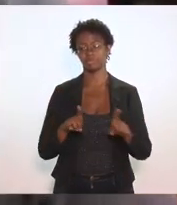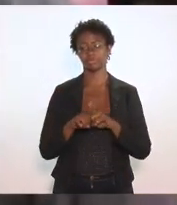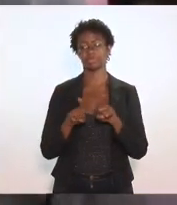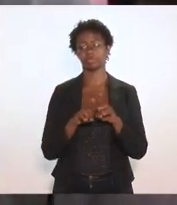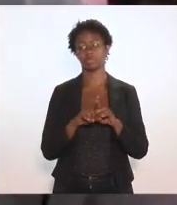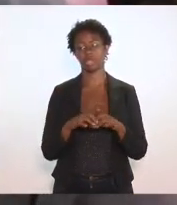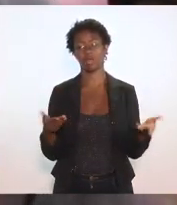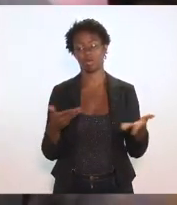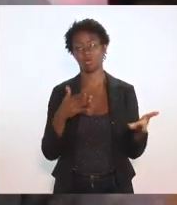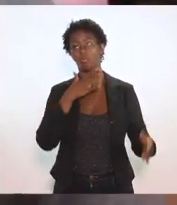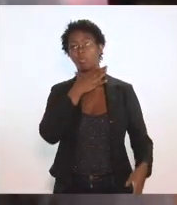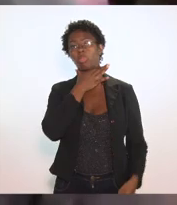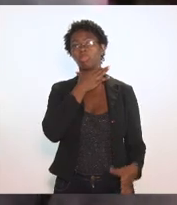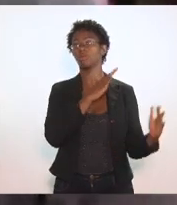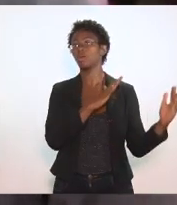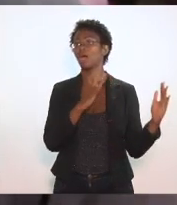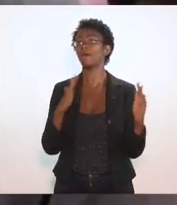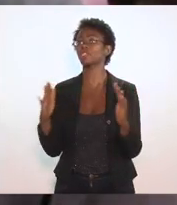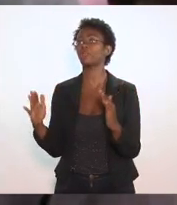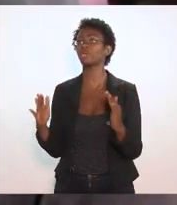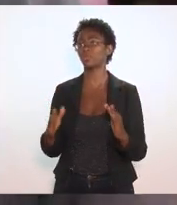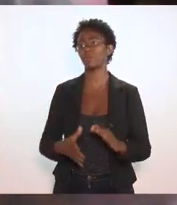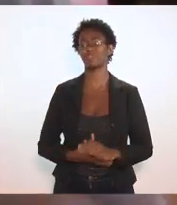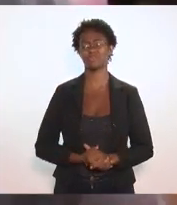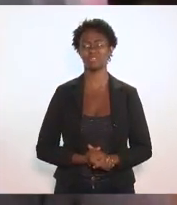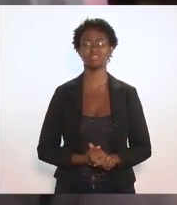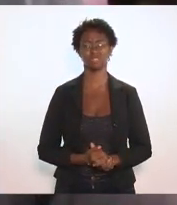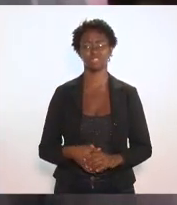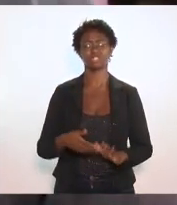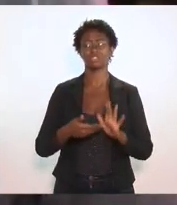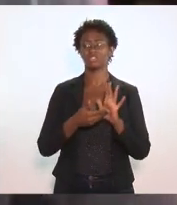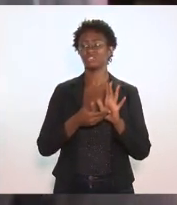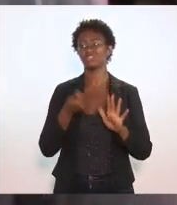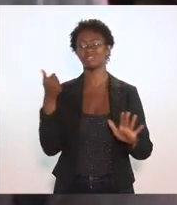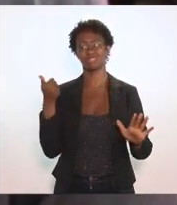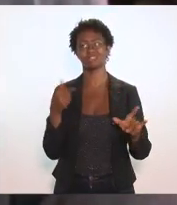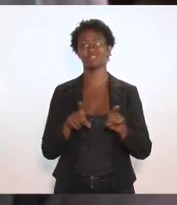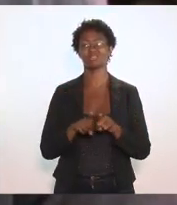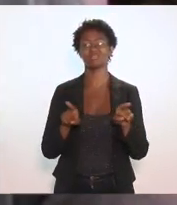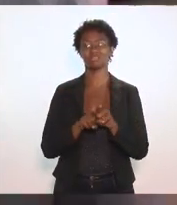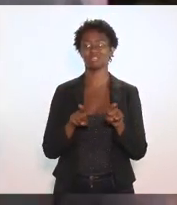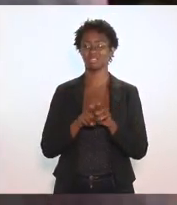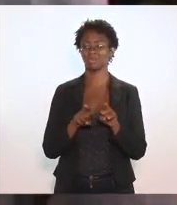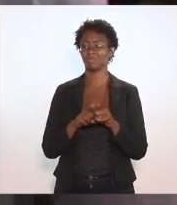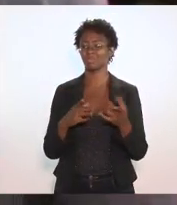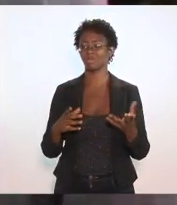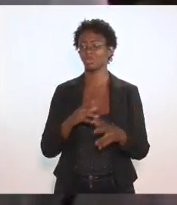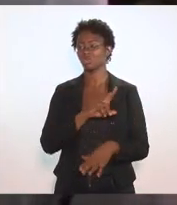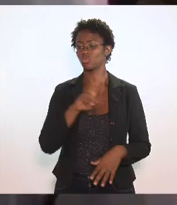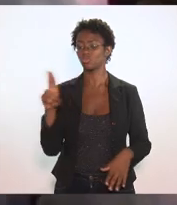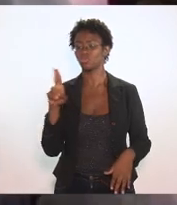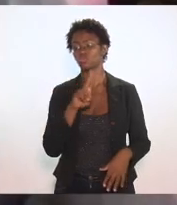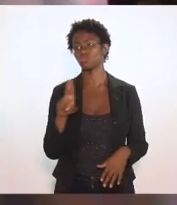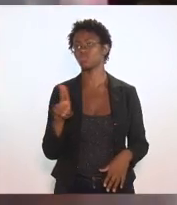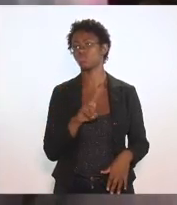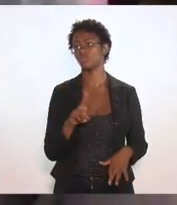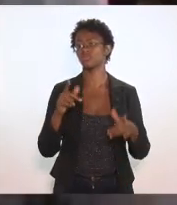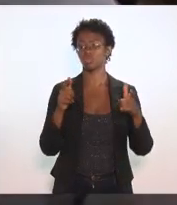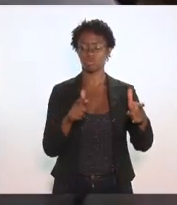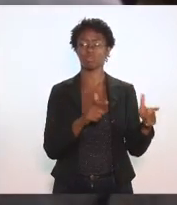crise. No entanto, eu parabenizo o autor, porque tirar um ditador de nome de qualquer logradouro público, de qualquer